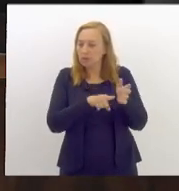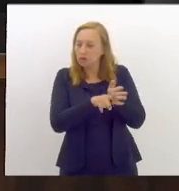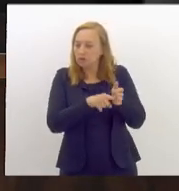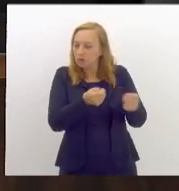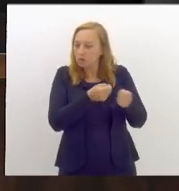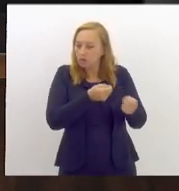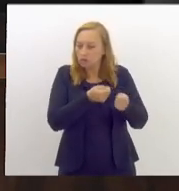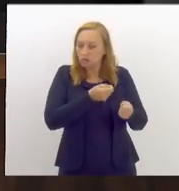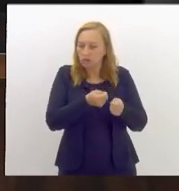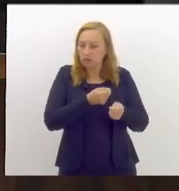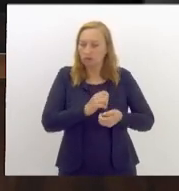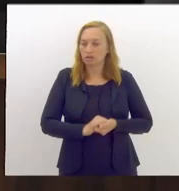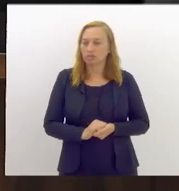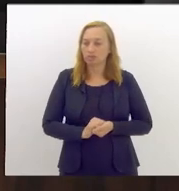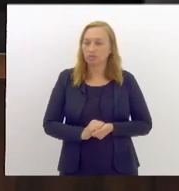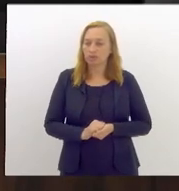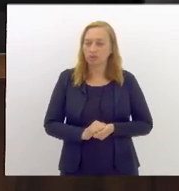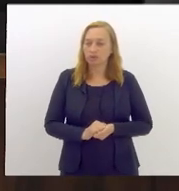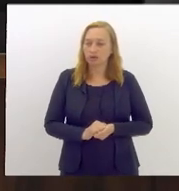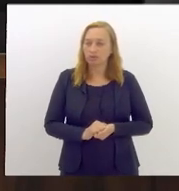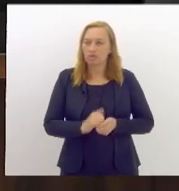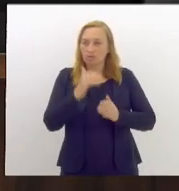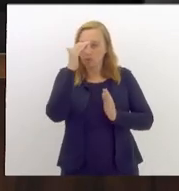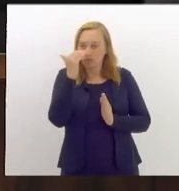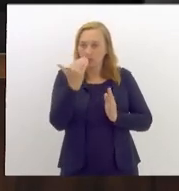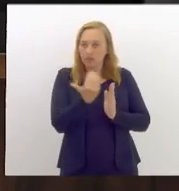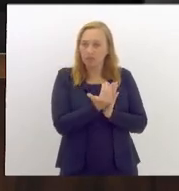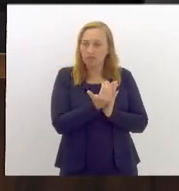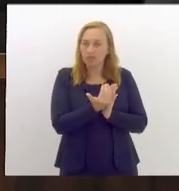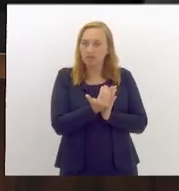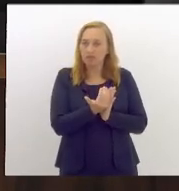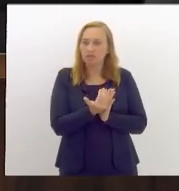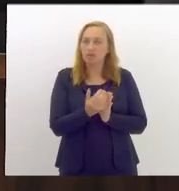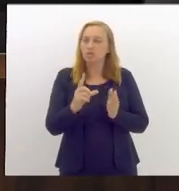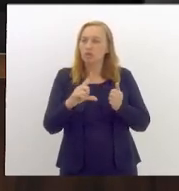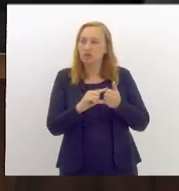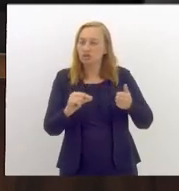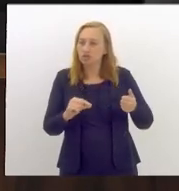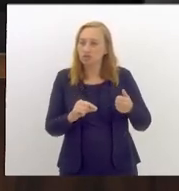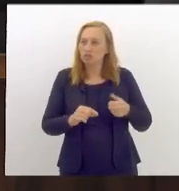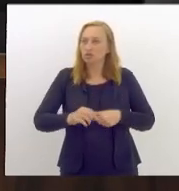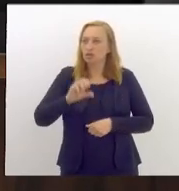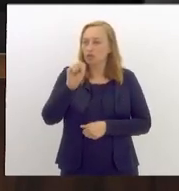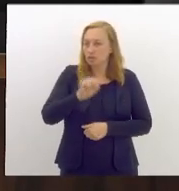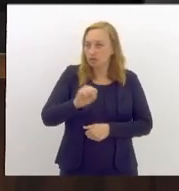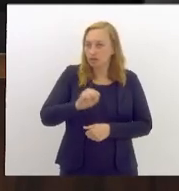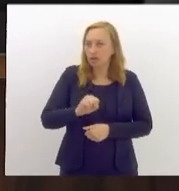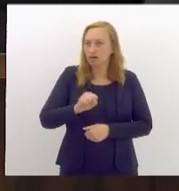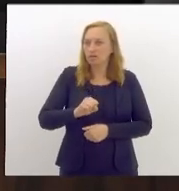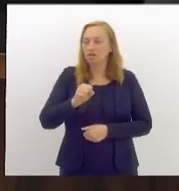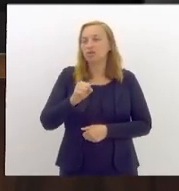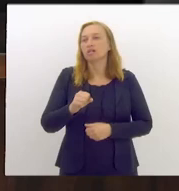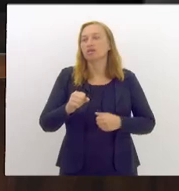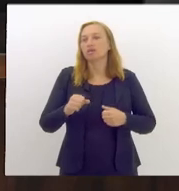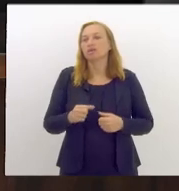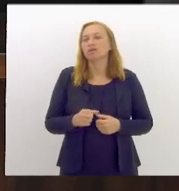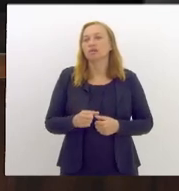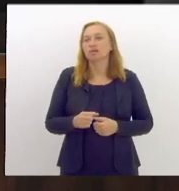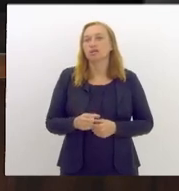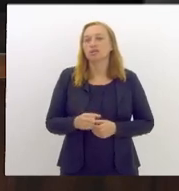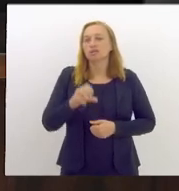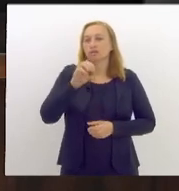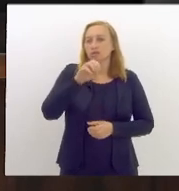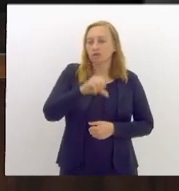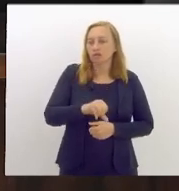financeira e controle que fixa em obediência ao prefeito os artigos Gerais oitavo Pará para segunda Constituição Federal em